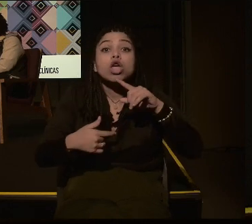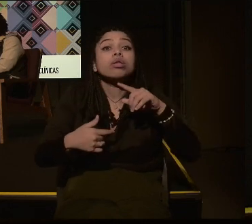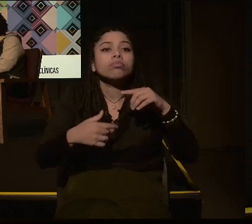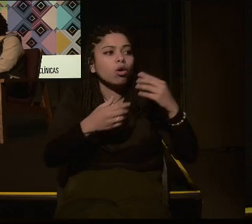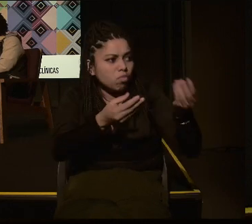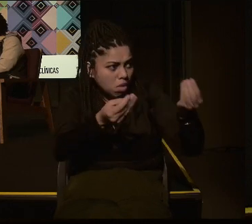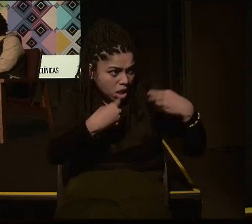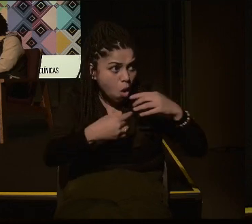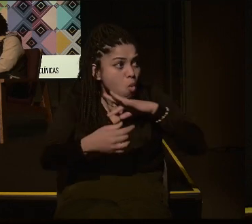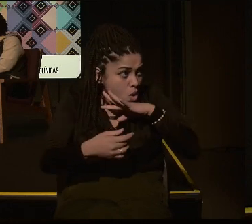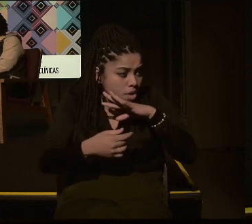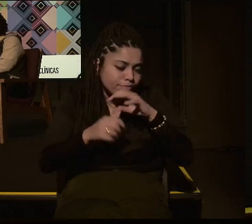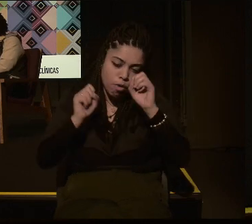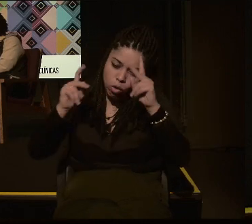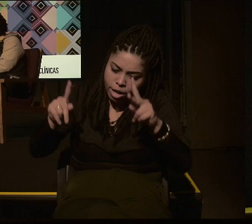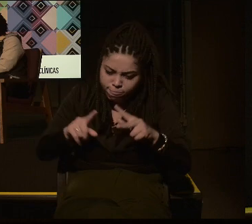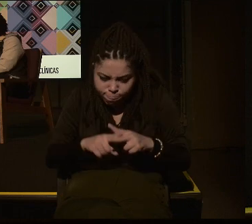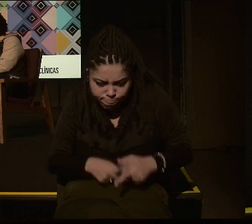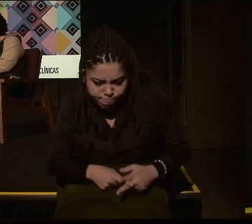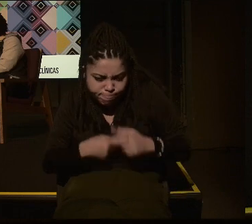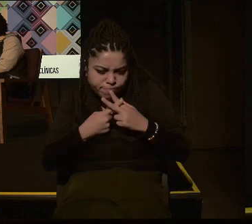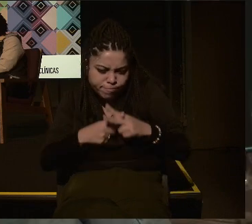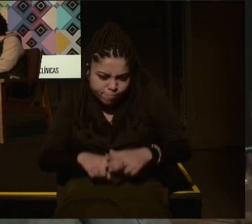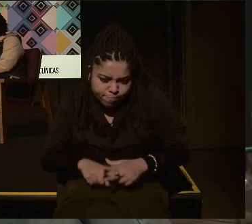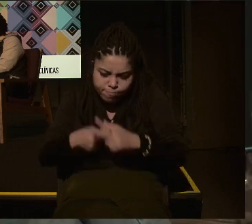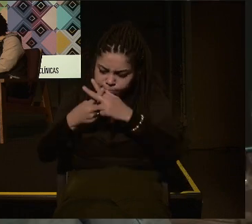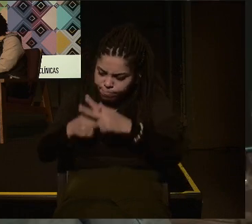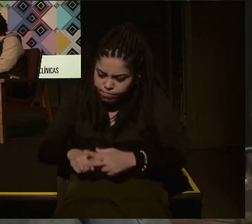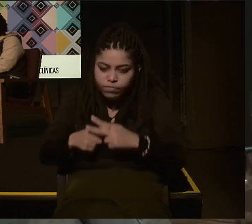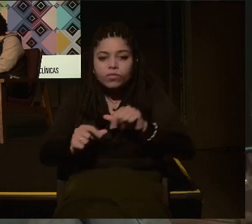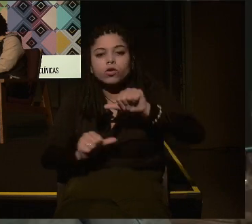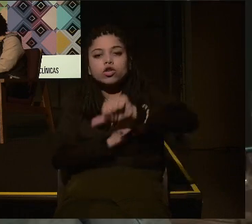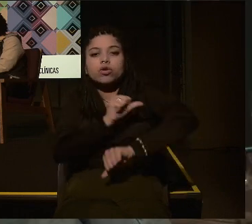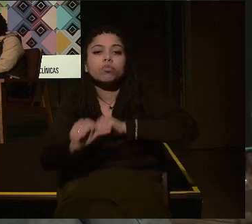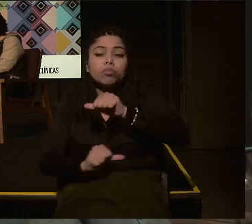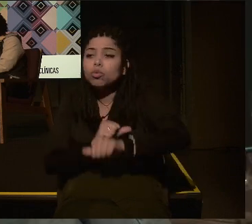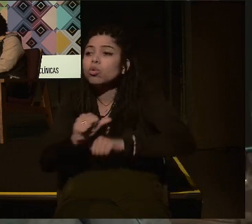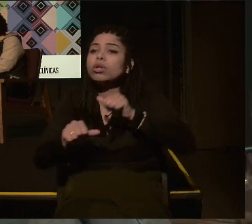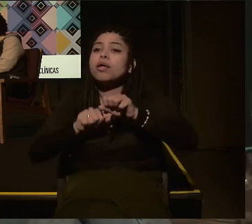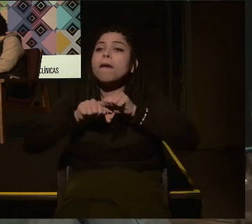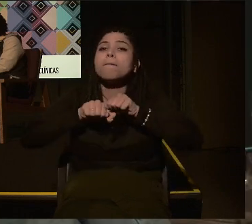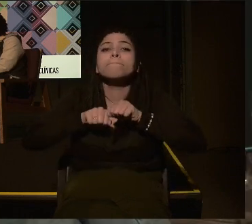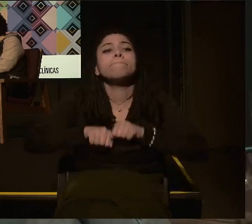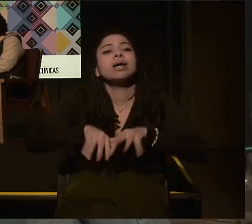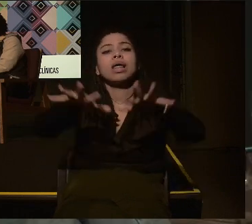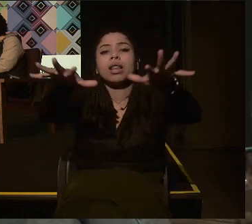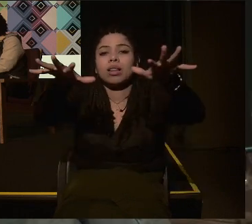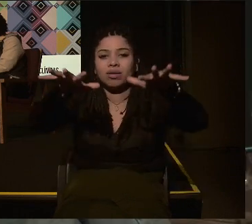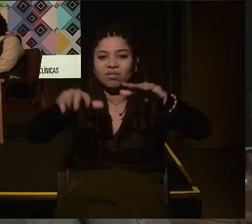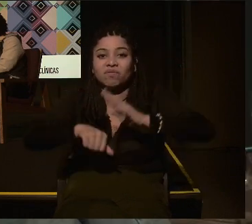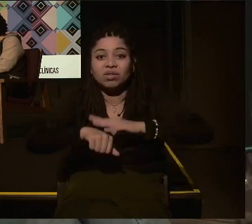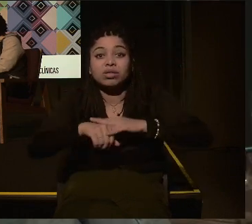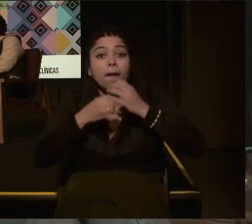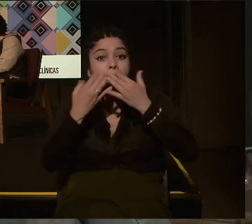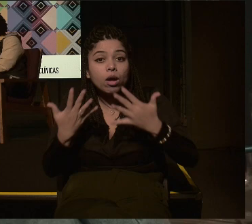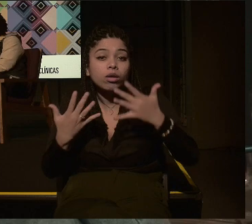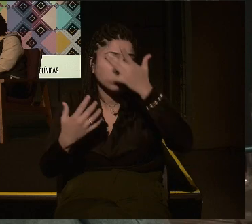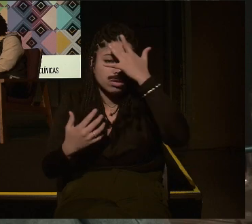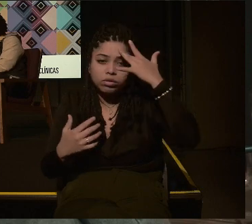inventivos de pegar as tabelas de produtividade e bombar aquela parada, fazendo saúde da